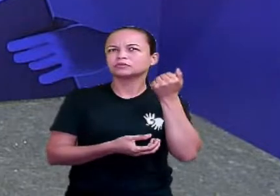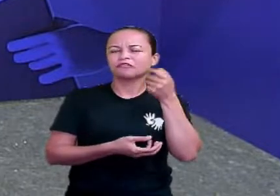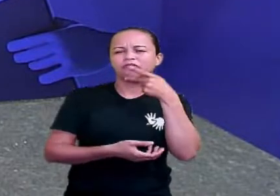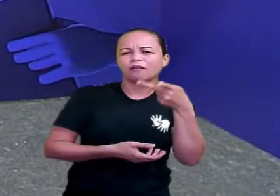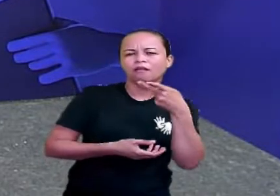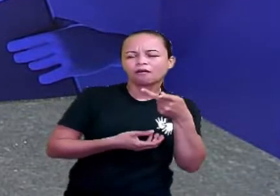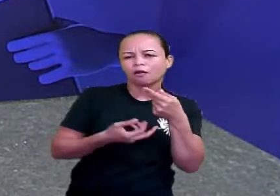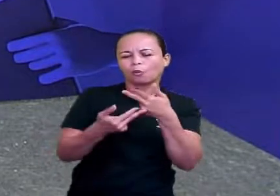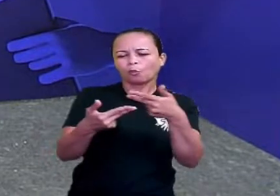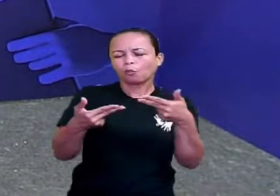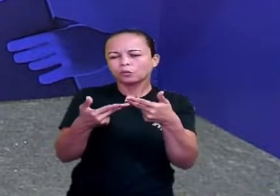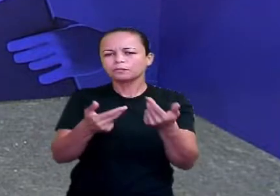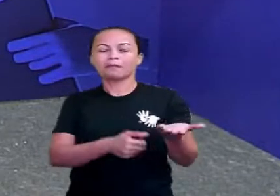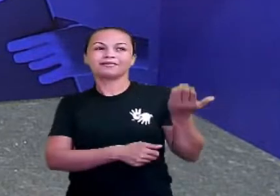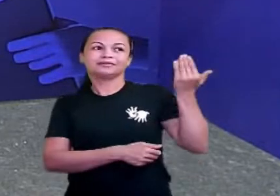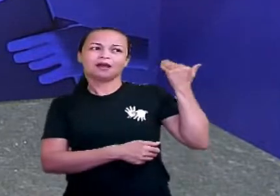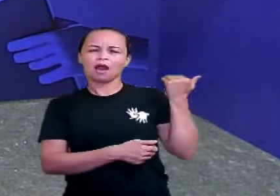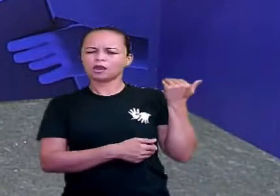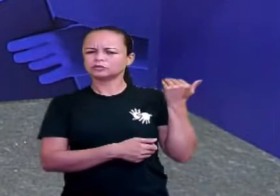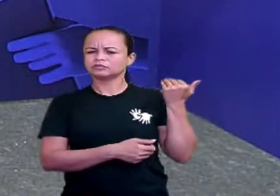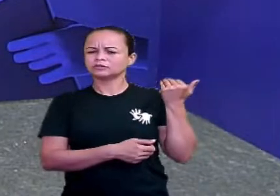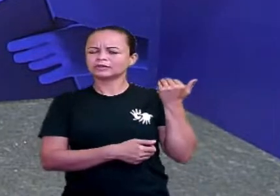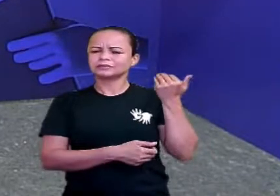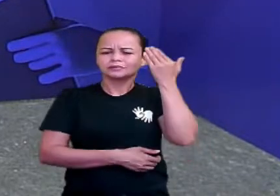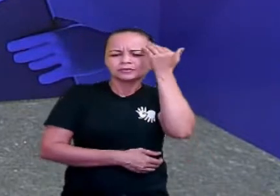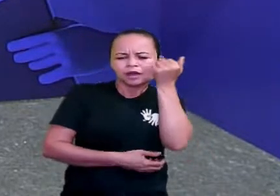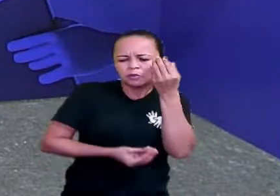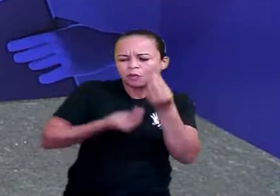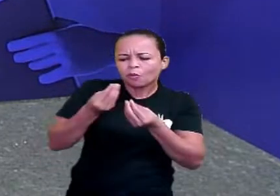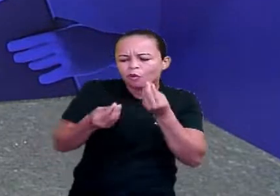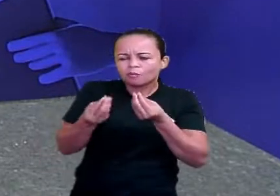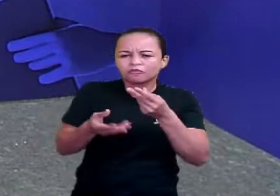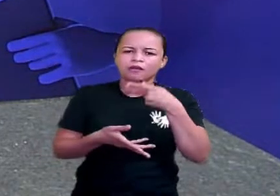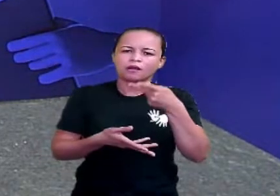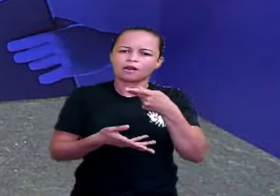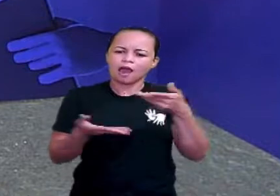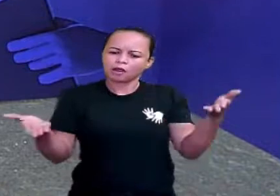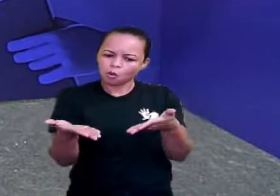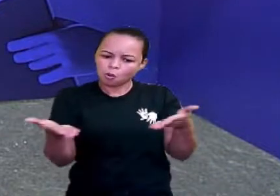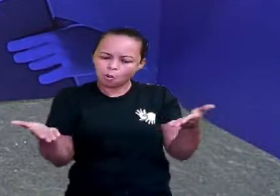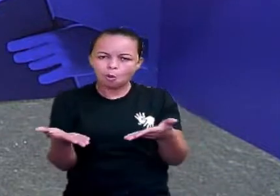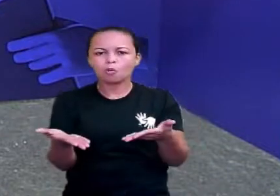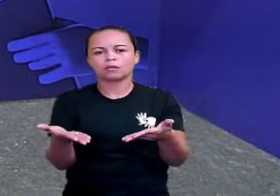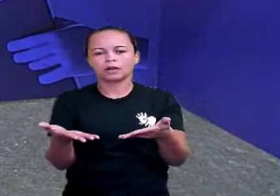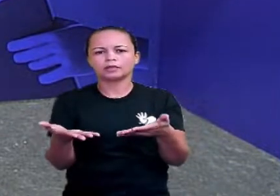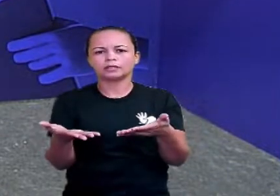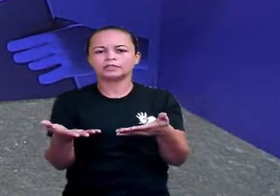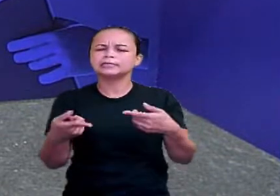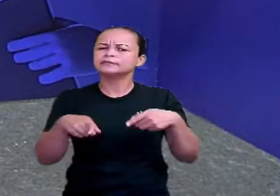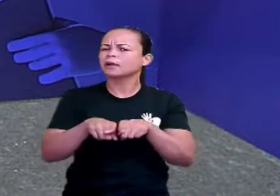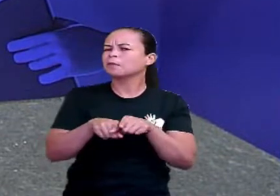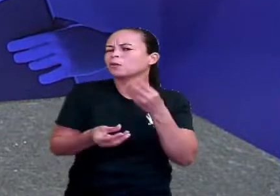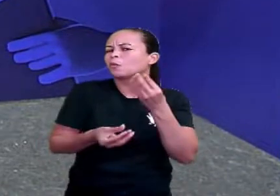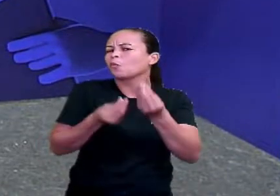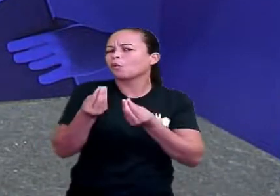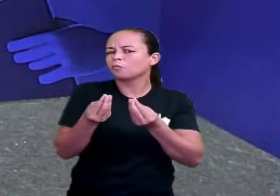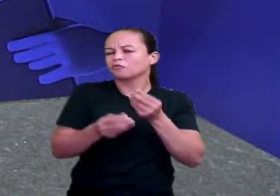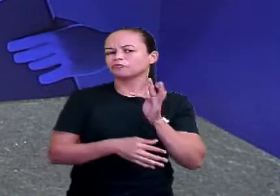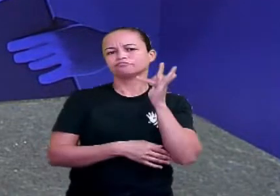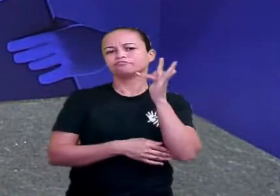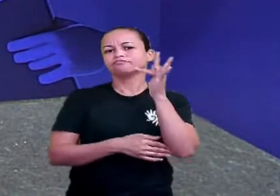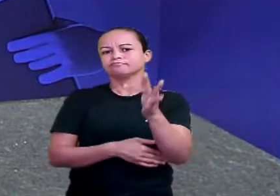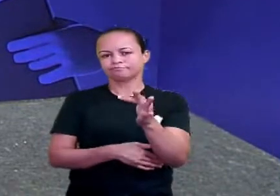Como é que a gente sabe que o que a gente está falando é agora, presente? Como é que a gente sabe que a gente está falando do futuro? Vamos